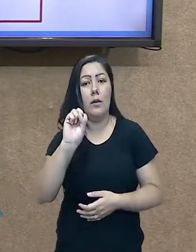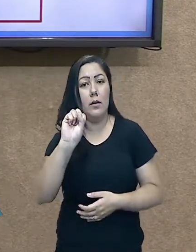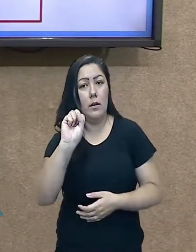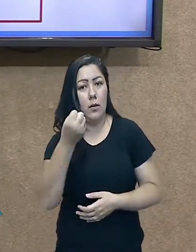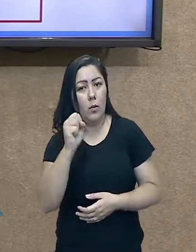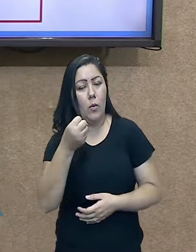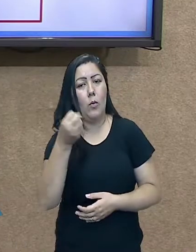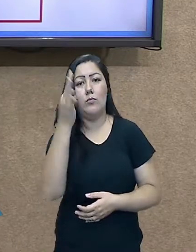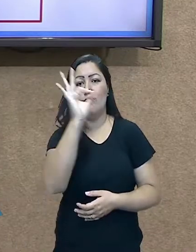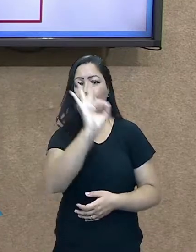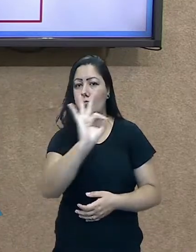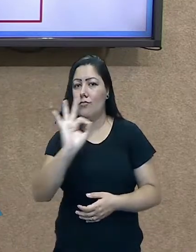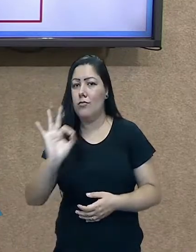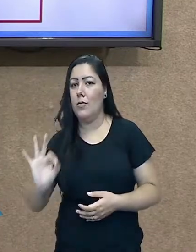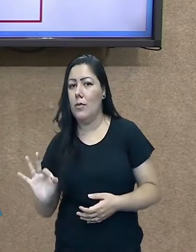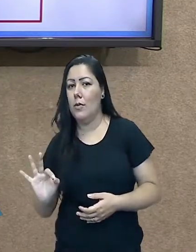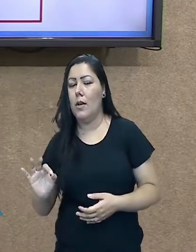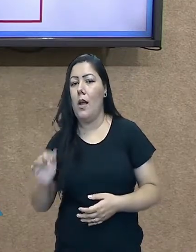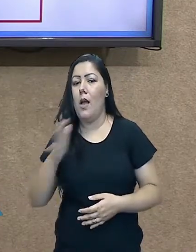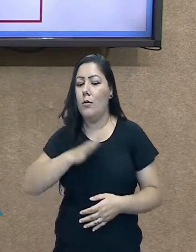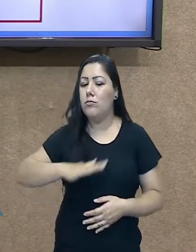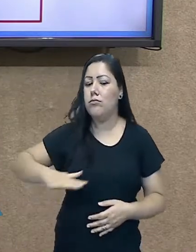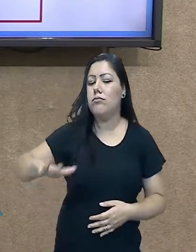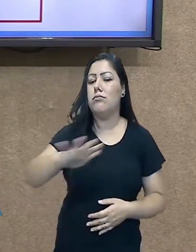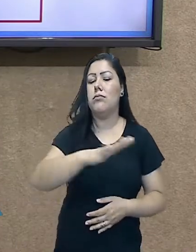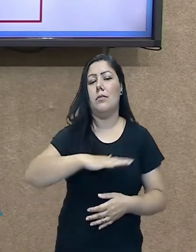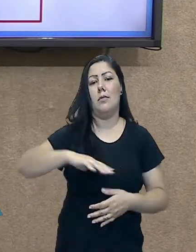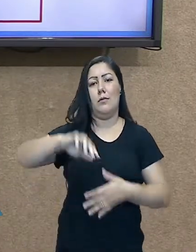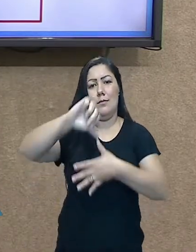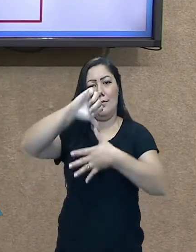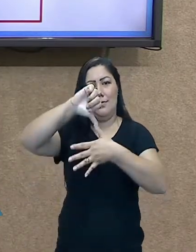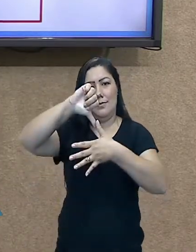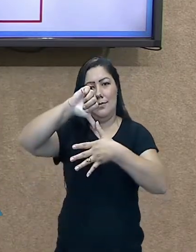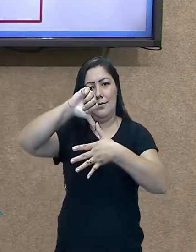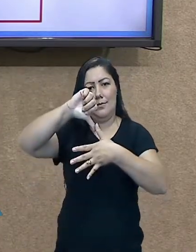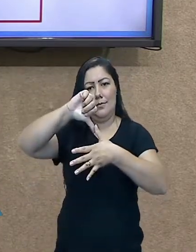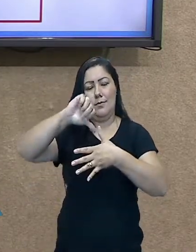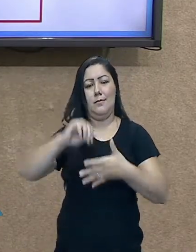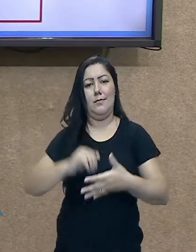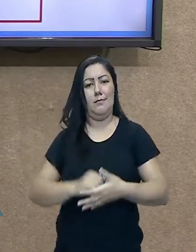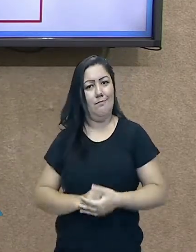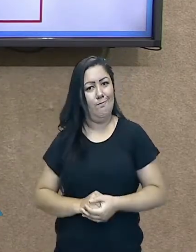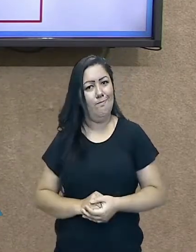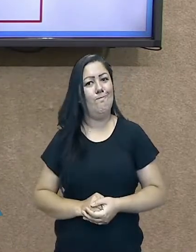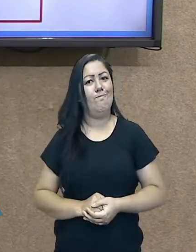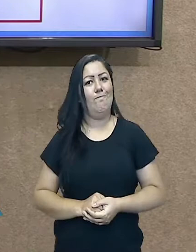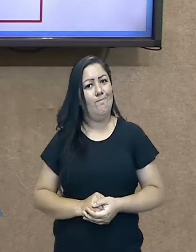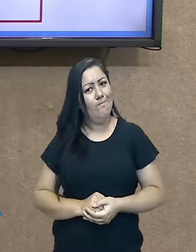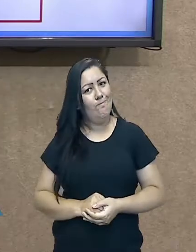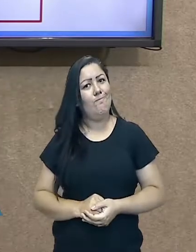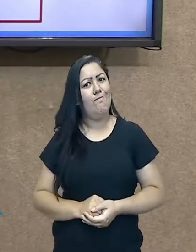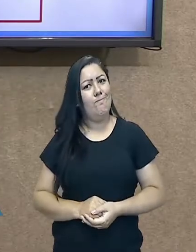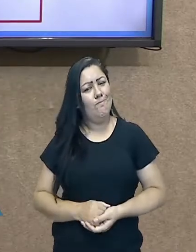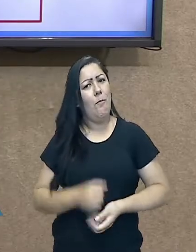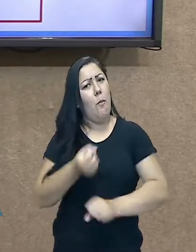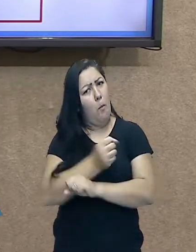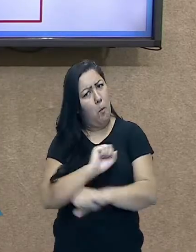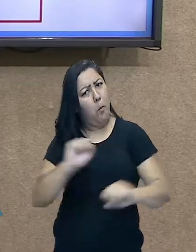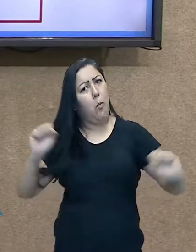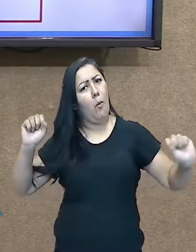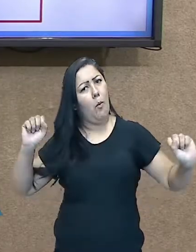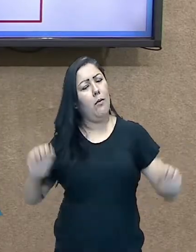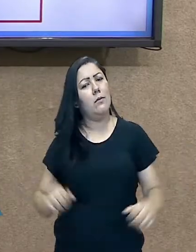48% do território da América do Sul. Então, nós vemos que realmente é um país muito